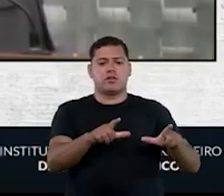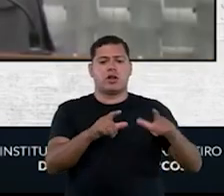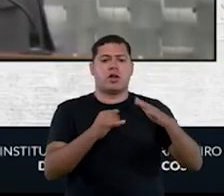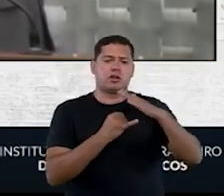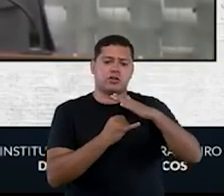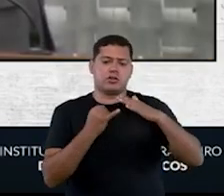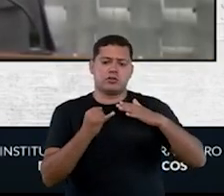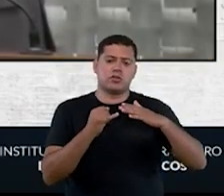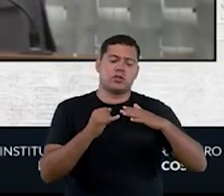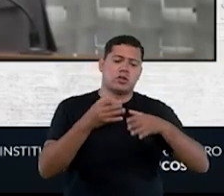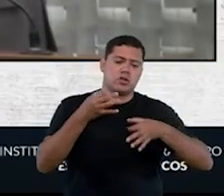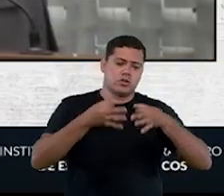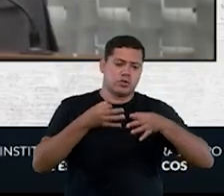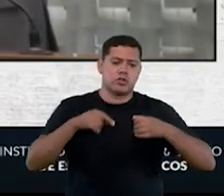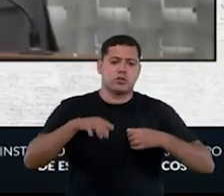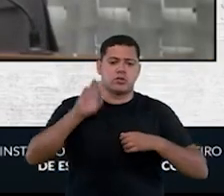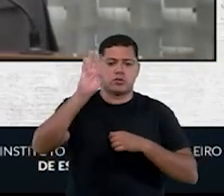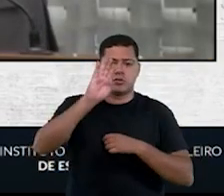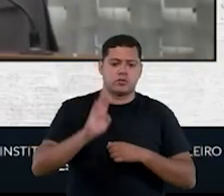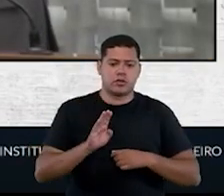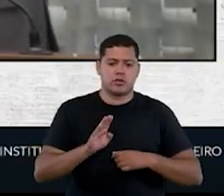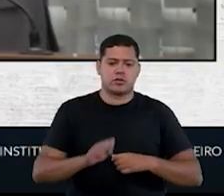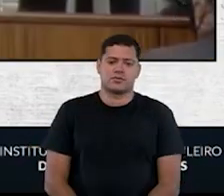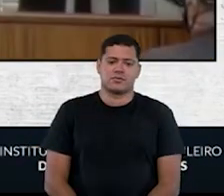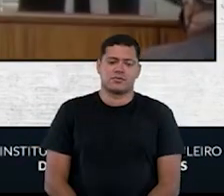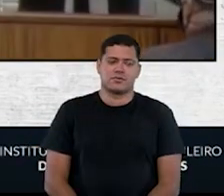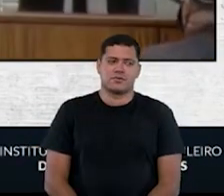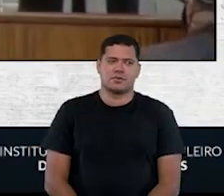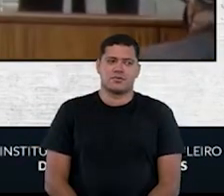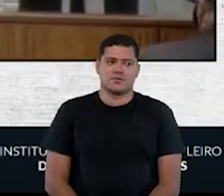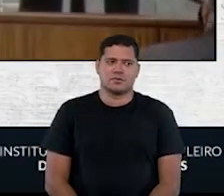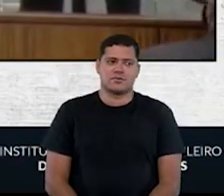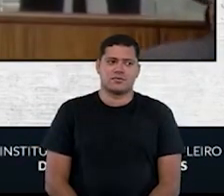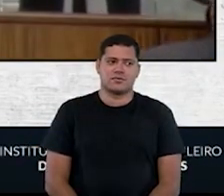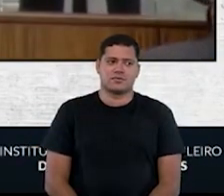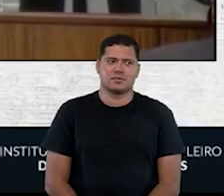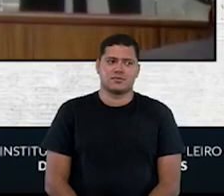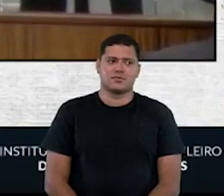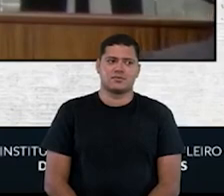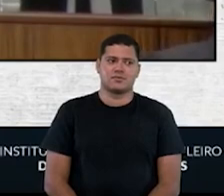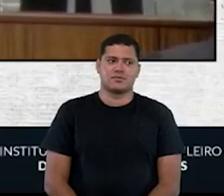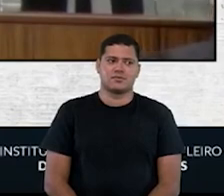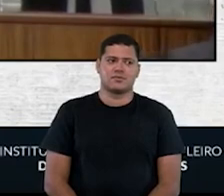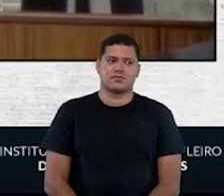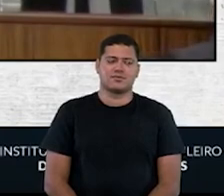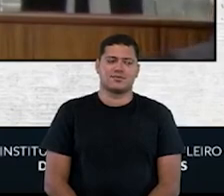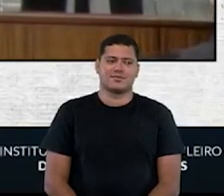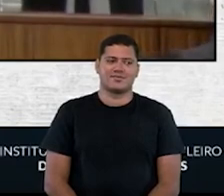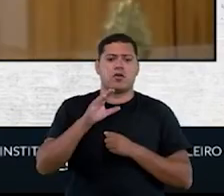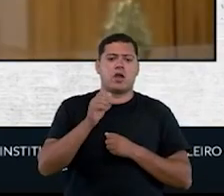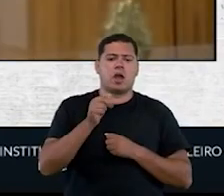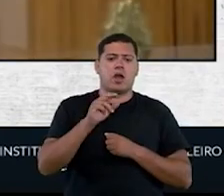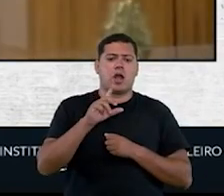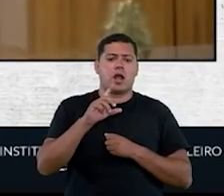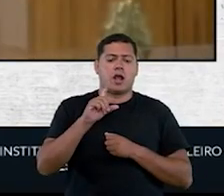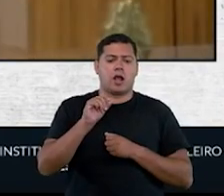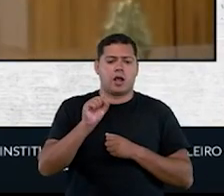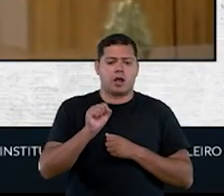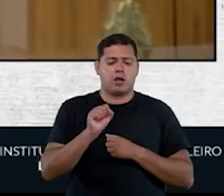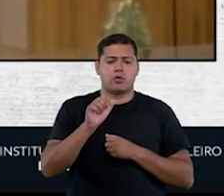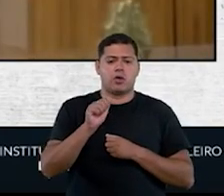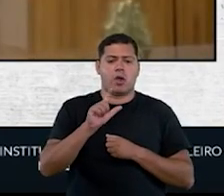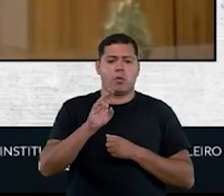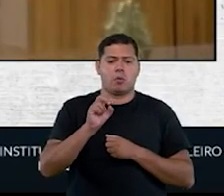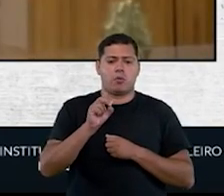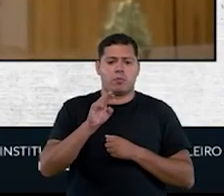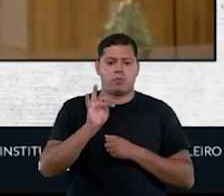Estudos Jurídicos também foi marcado por homenagens. Foi concedida, in memoriam, a Medalha do Mérito Cultural da Magistratura